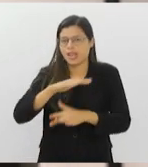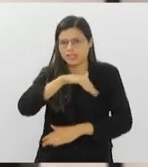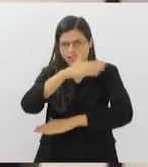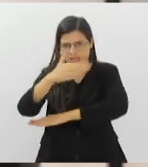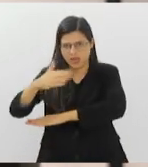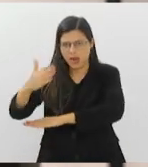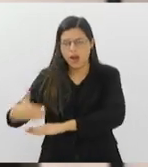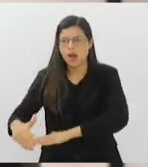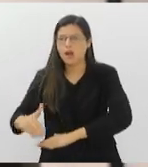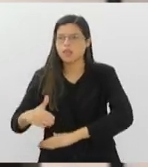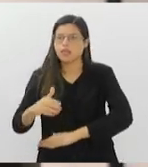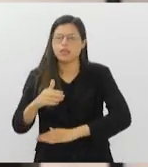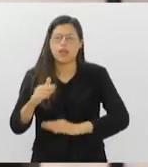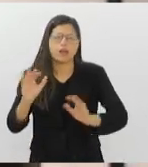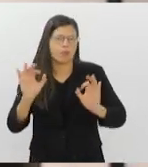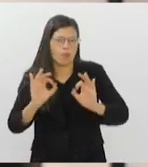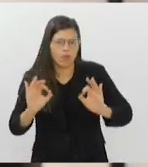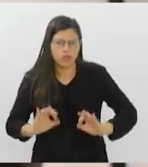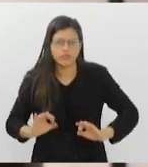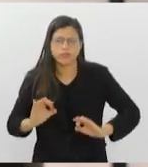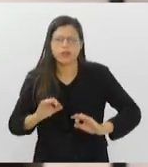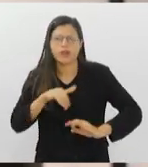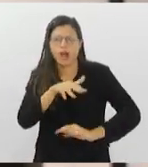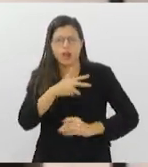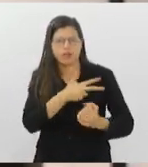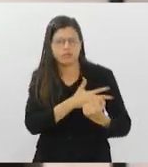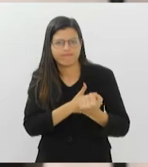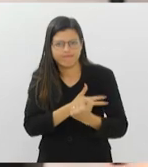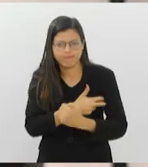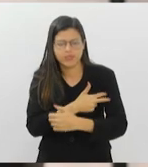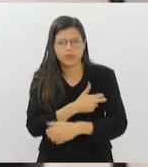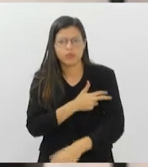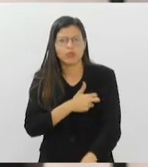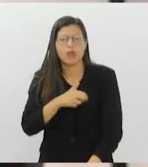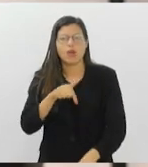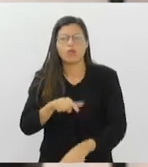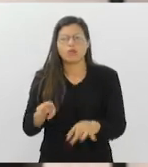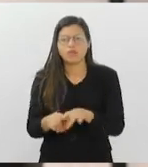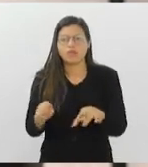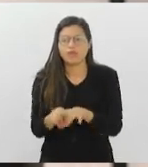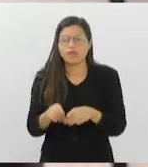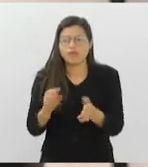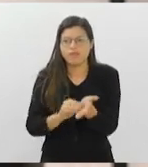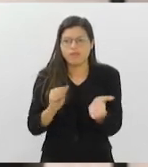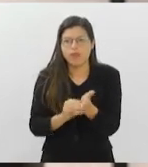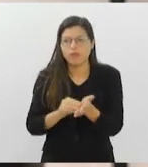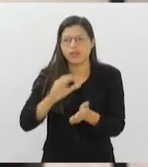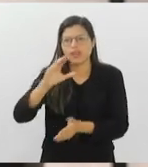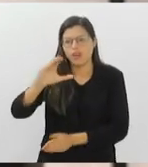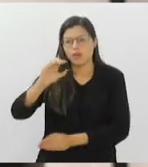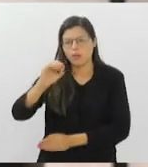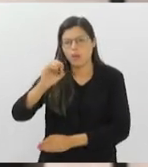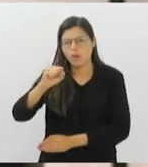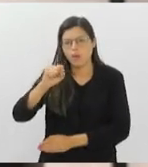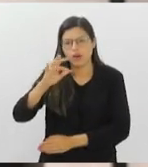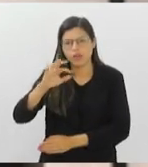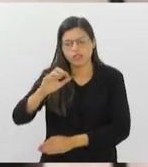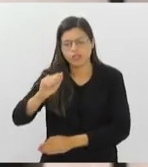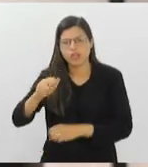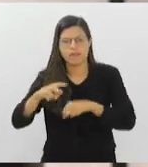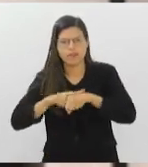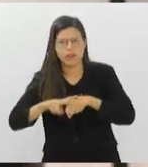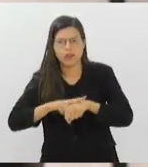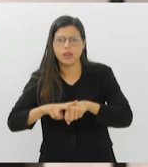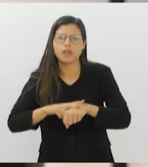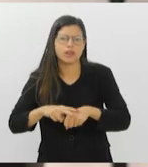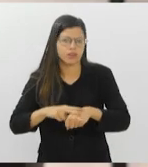nenhum banco de leite na região dos Lagos, a gente não tem na Costa Verde, a gente não tem ali por cima do estado,